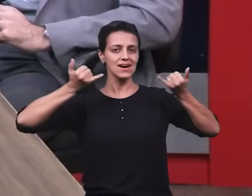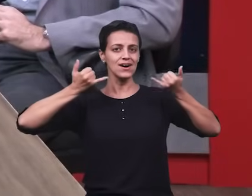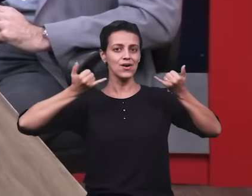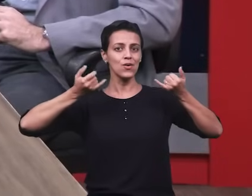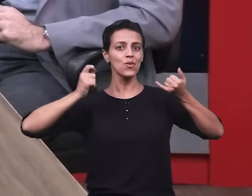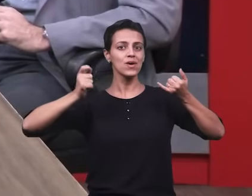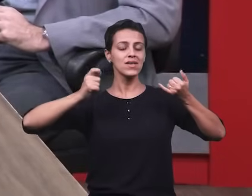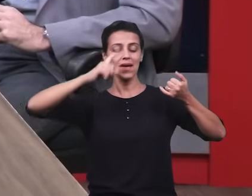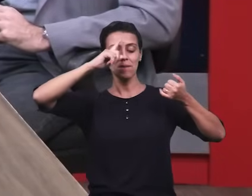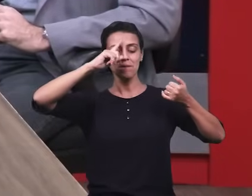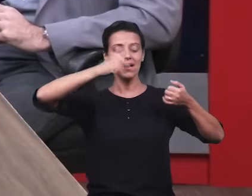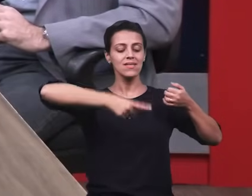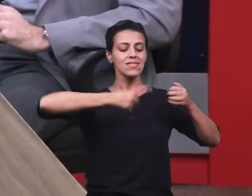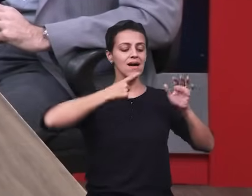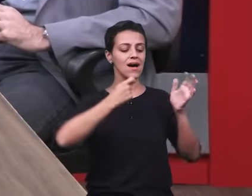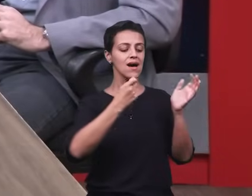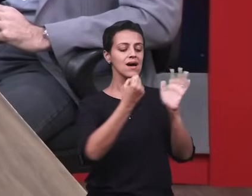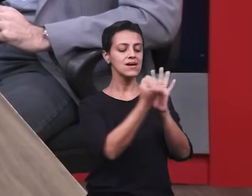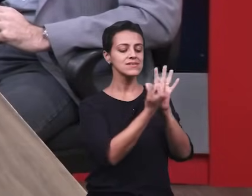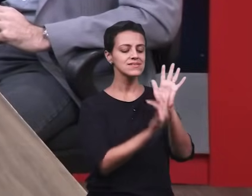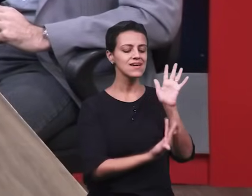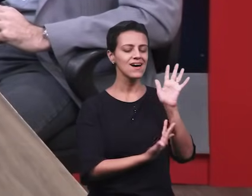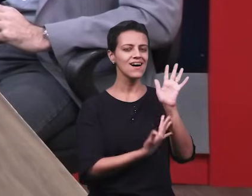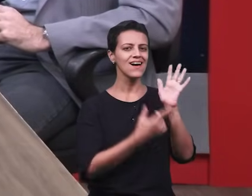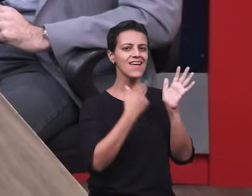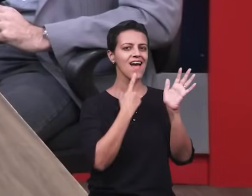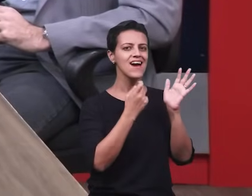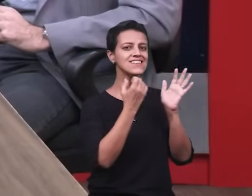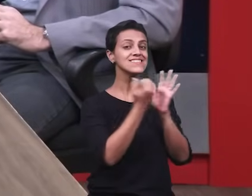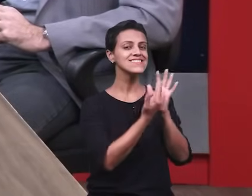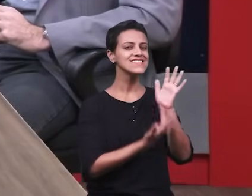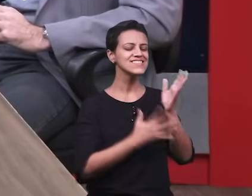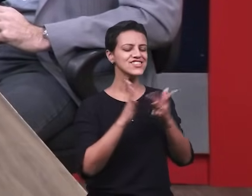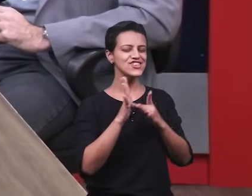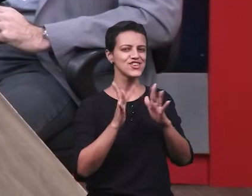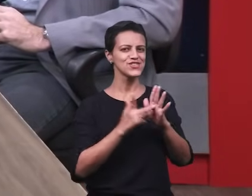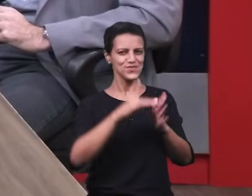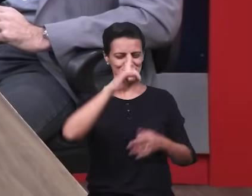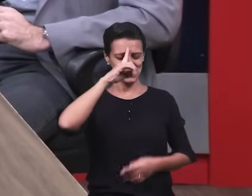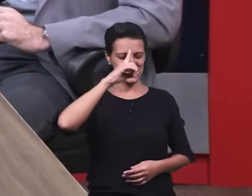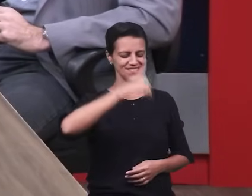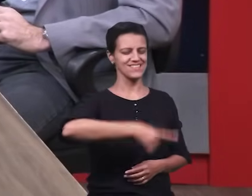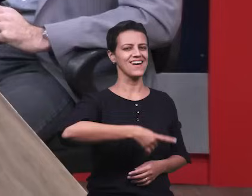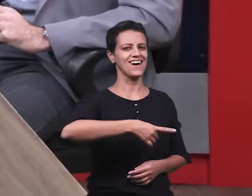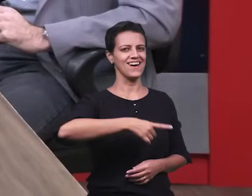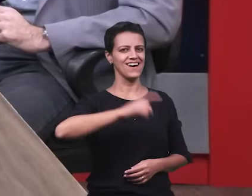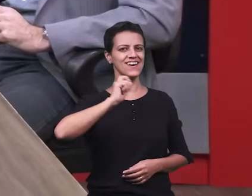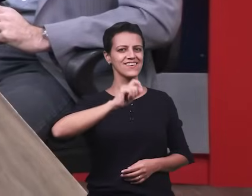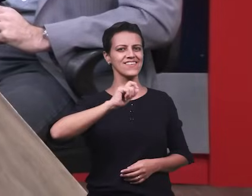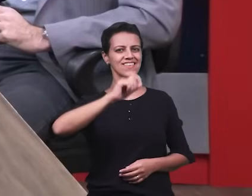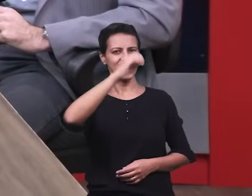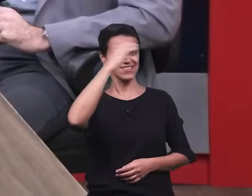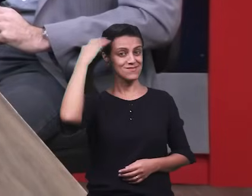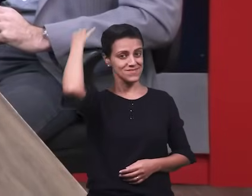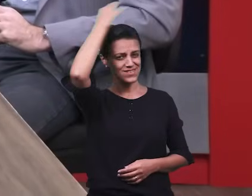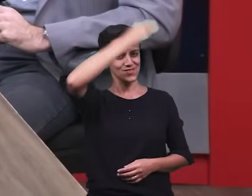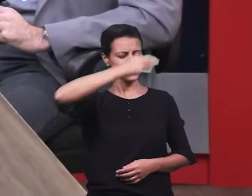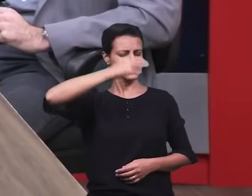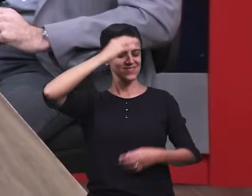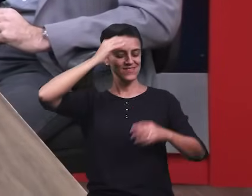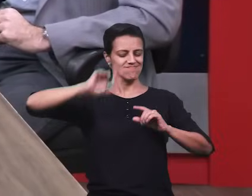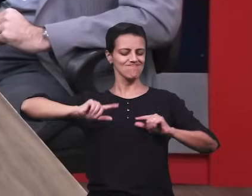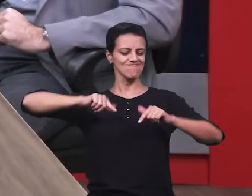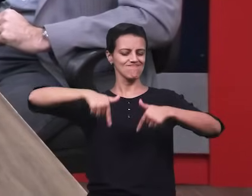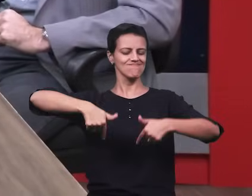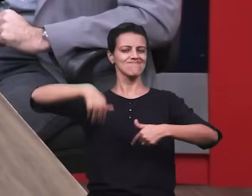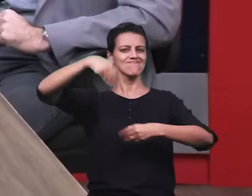Cristo, através do sangue, ele vai dar a ordem. E o sangue vai levar a ação para